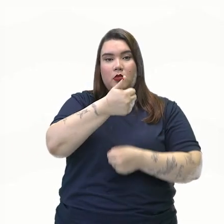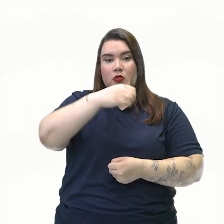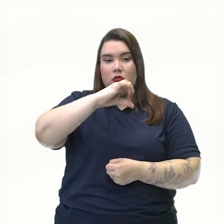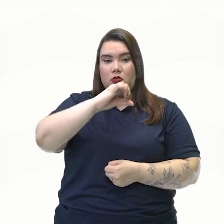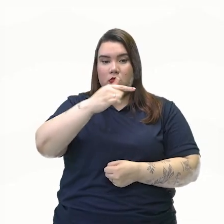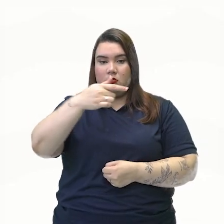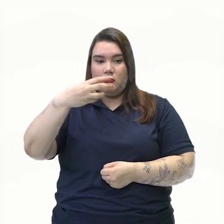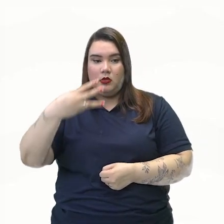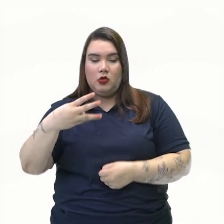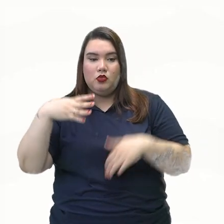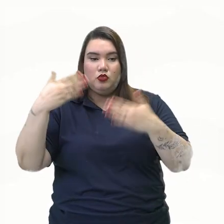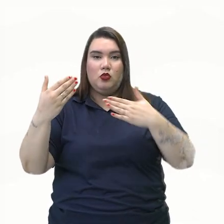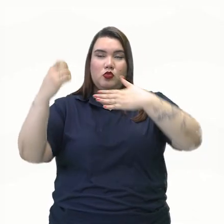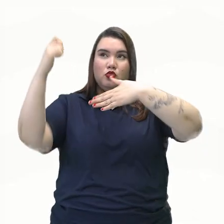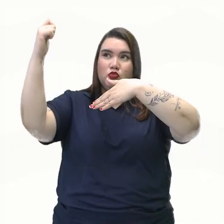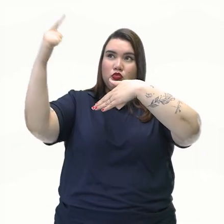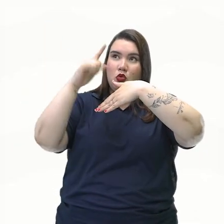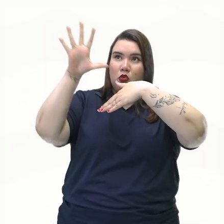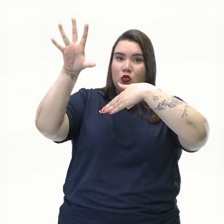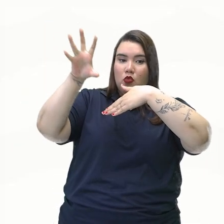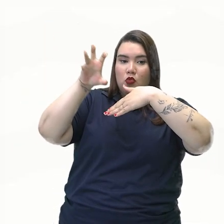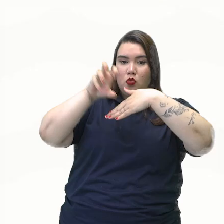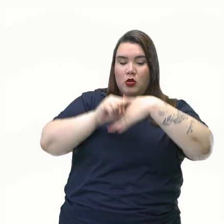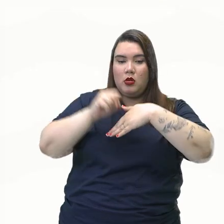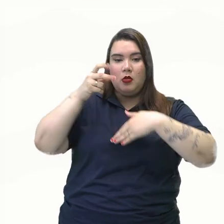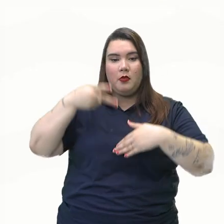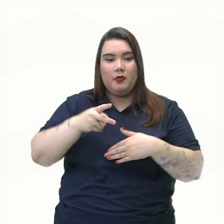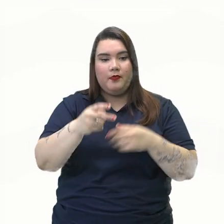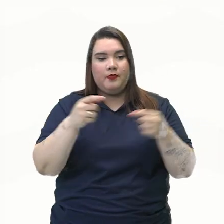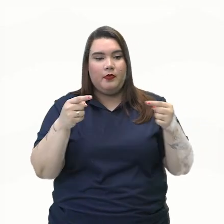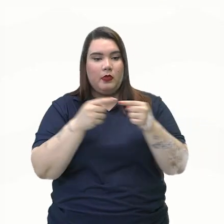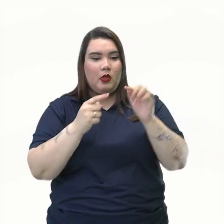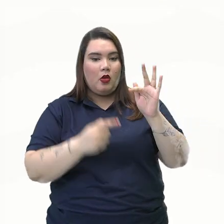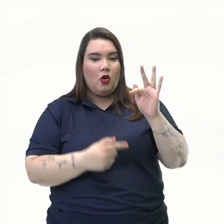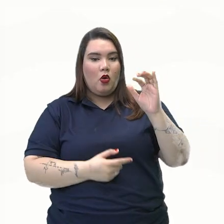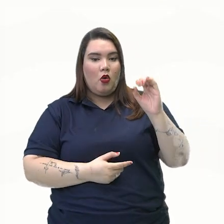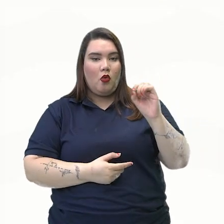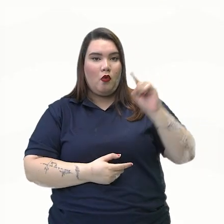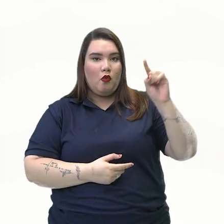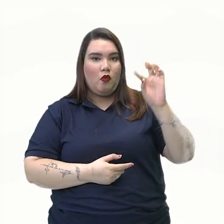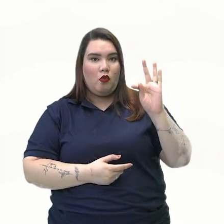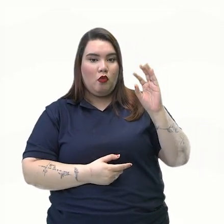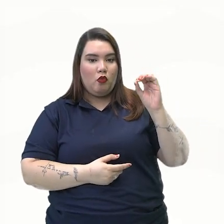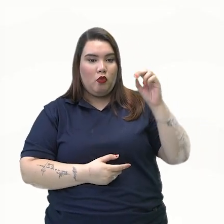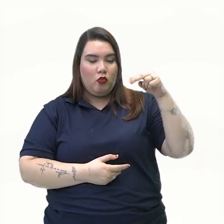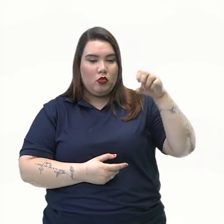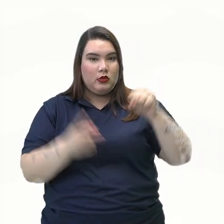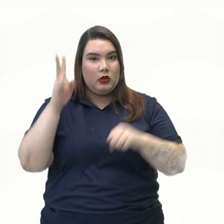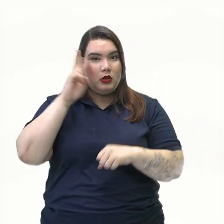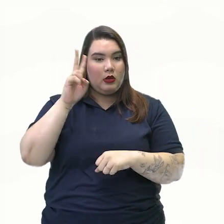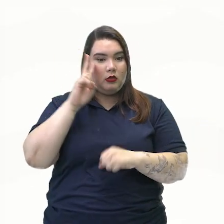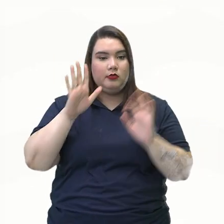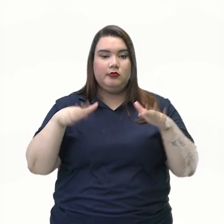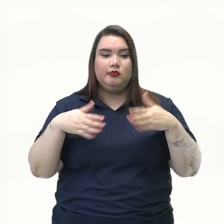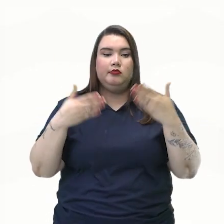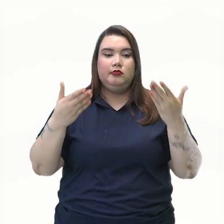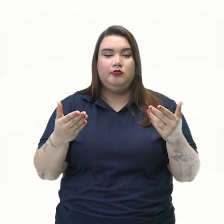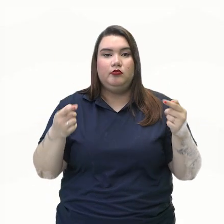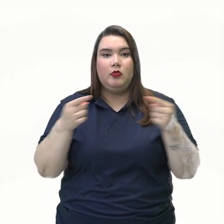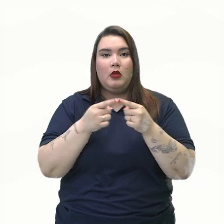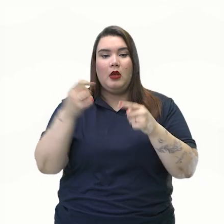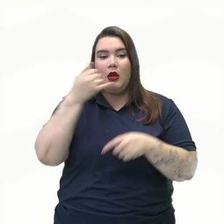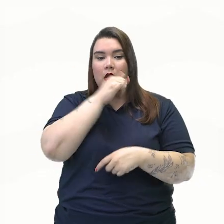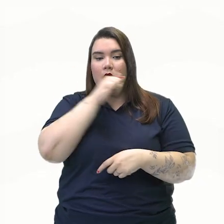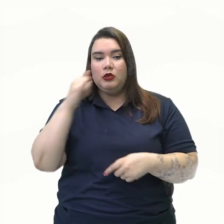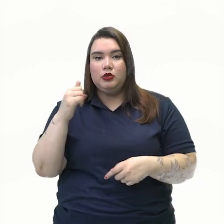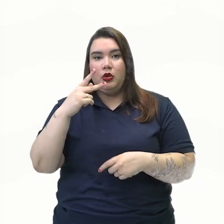1973. O raio solar, que é um fluxo contínuo de pacotes de fótons, lembram aí dos fótons? Ou